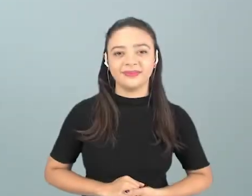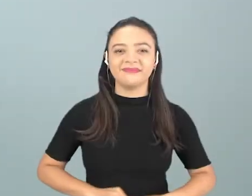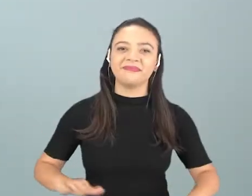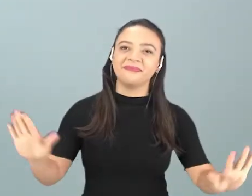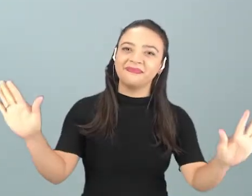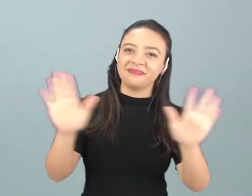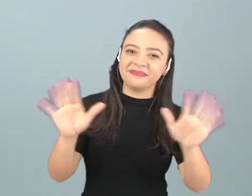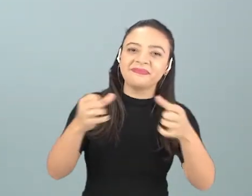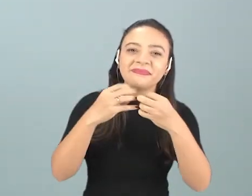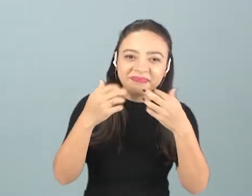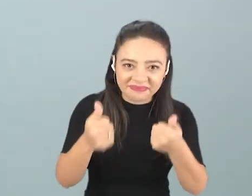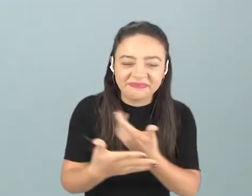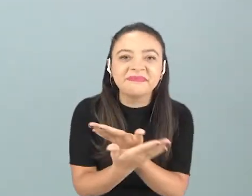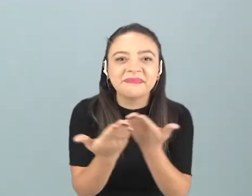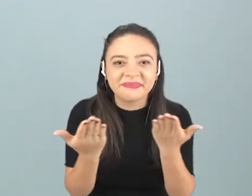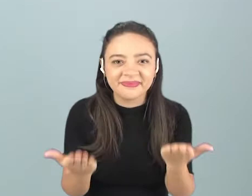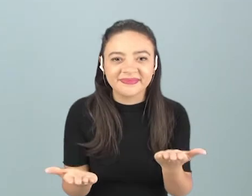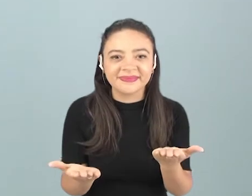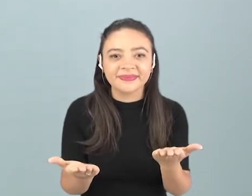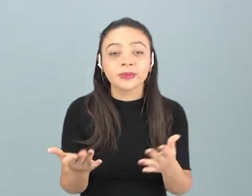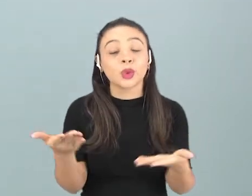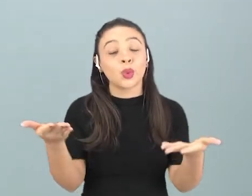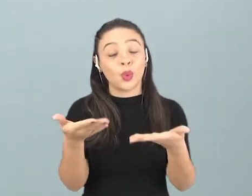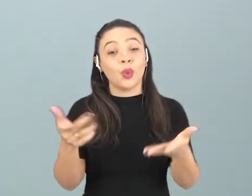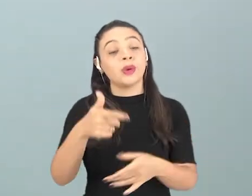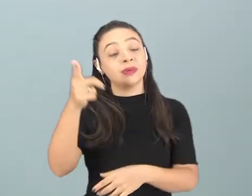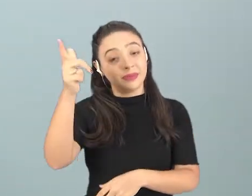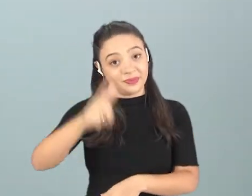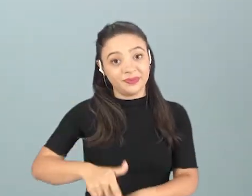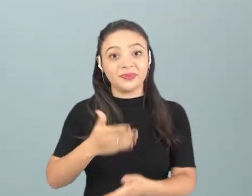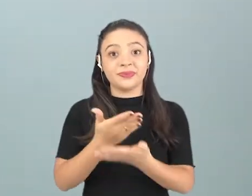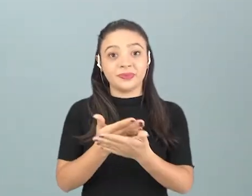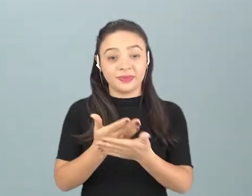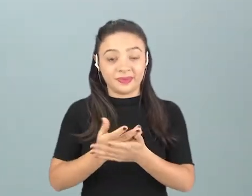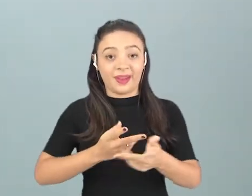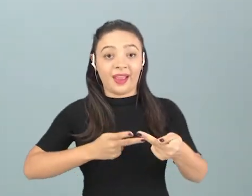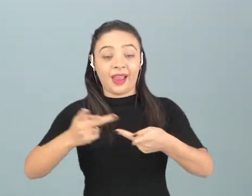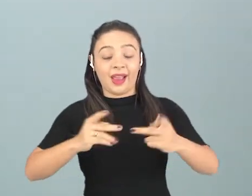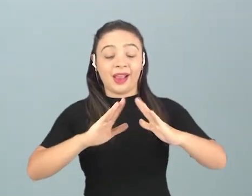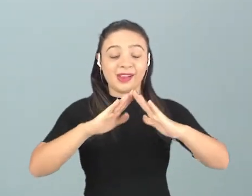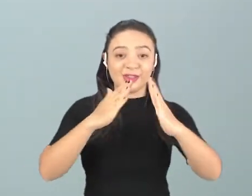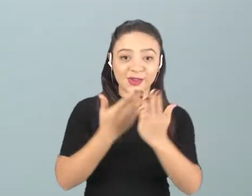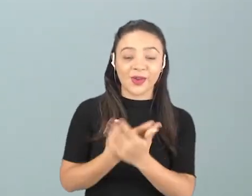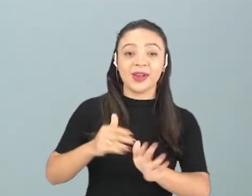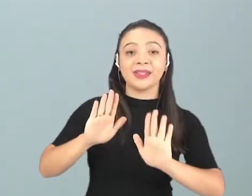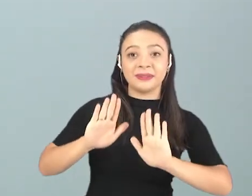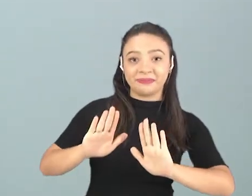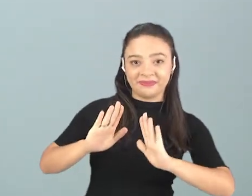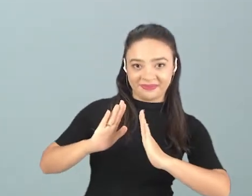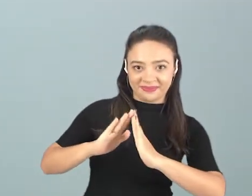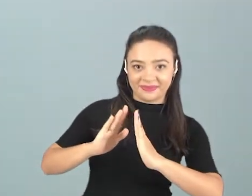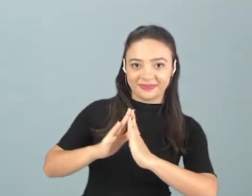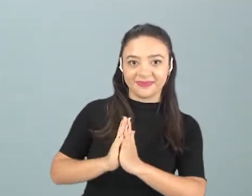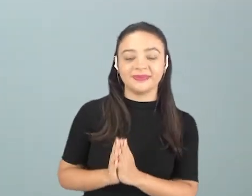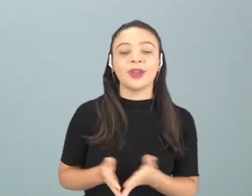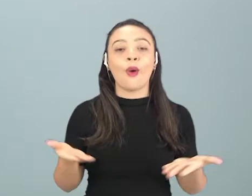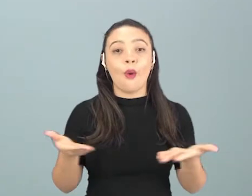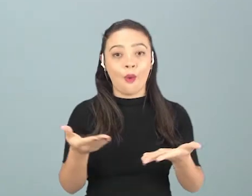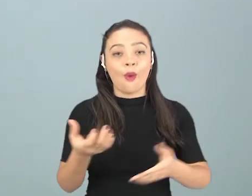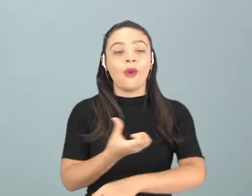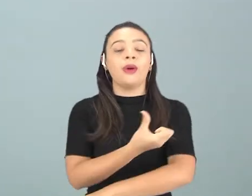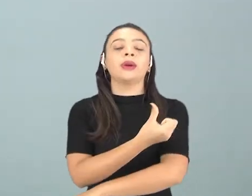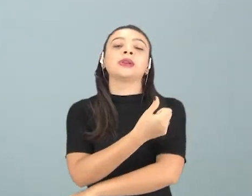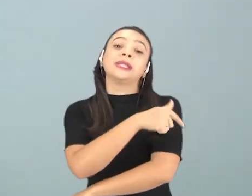o Olá tudo bem com você Vamos hoje para mais uma aula do projeto escola em casa hoje nas aulas voltadas para o conteúdo do